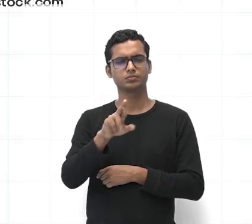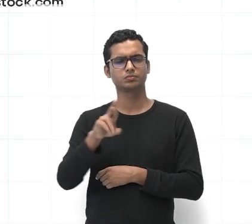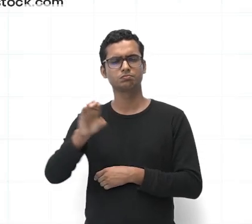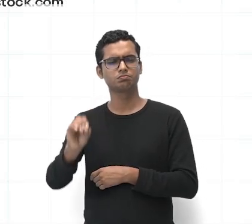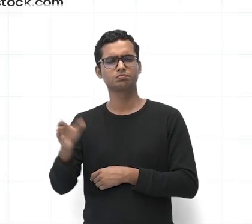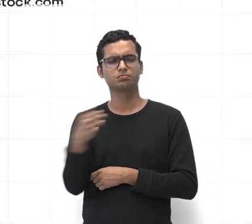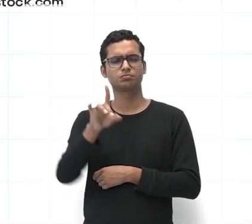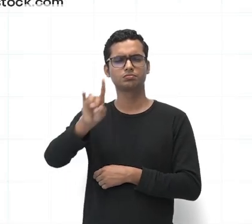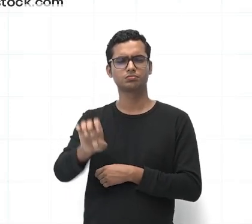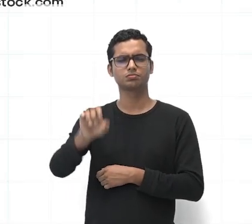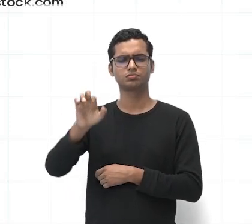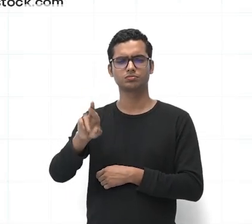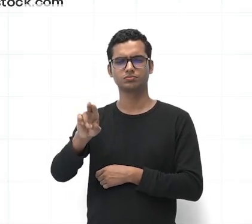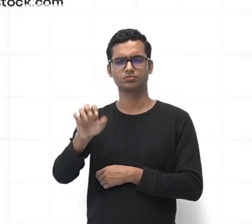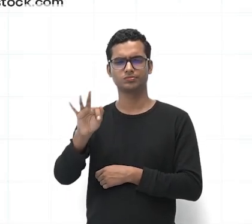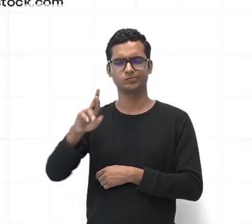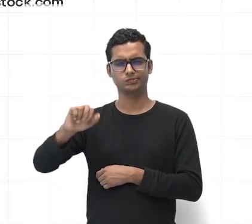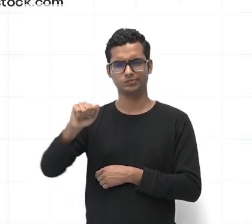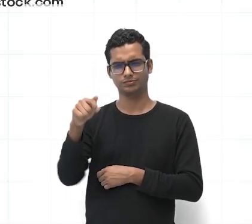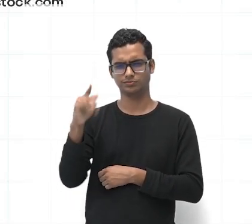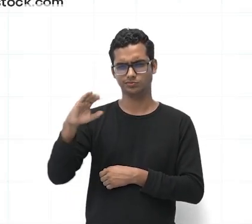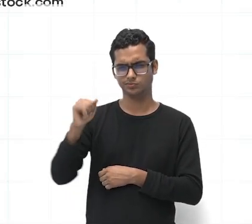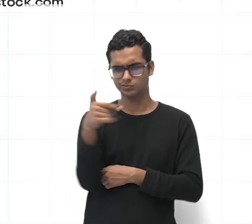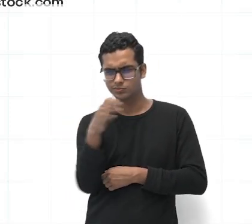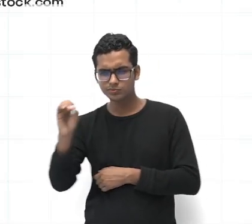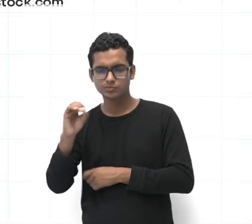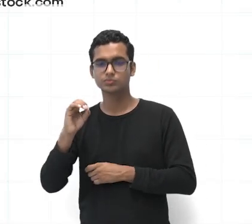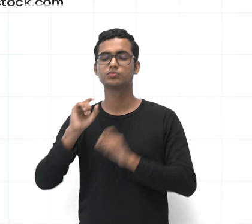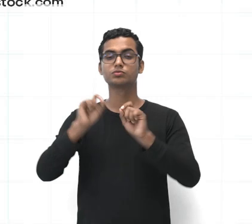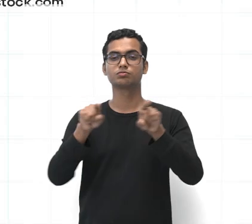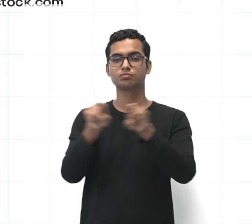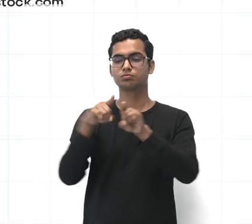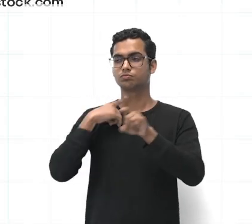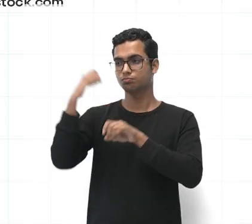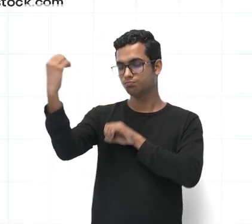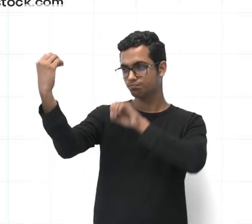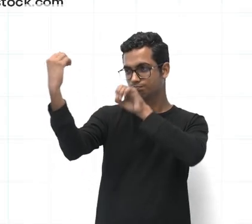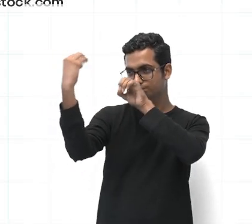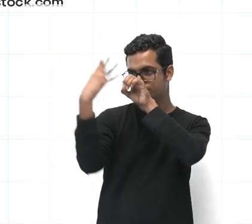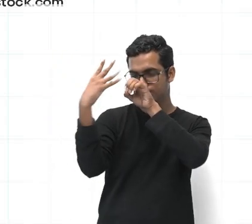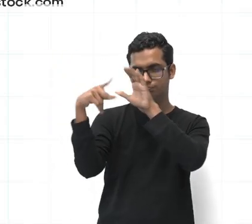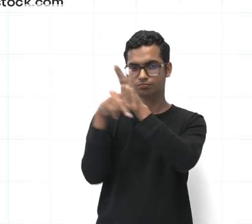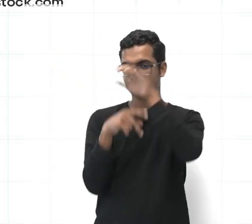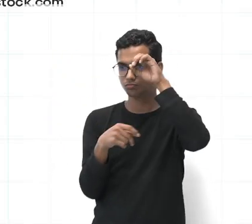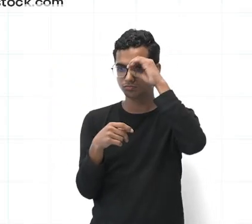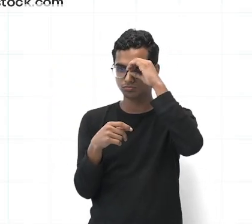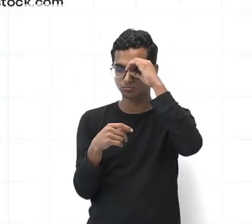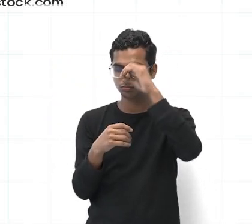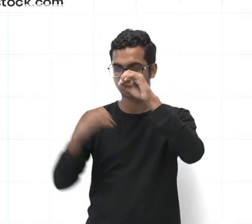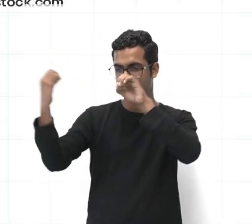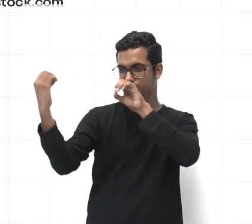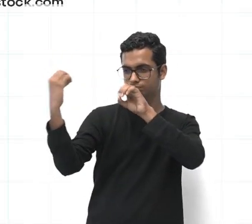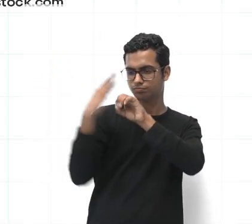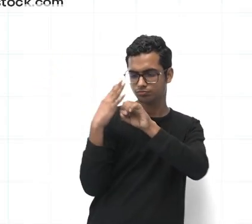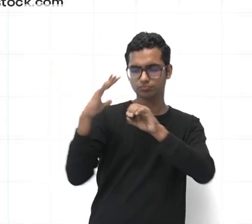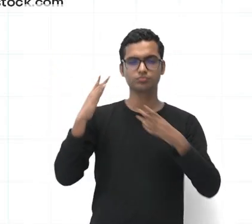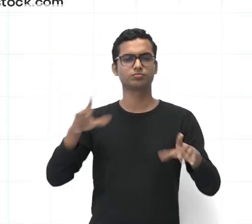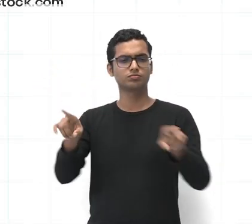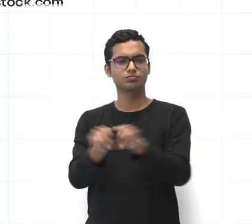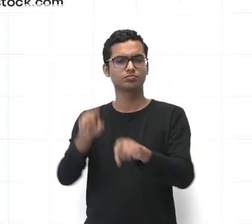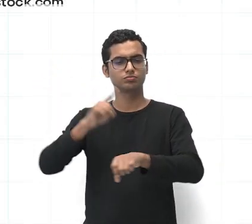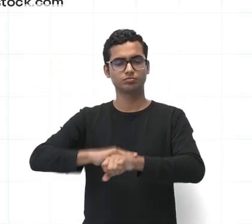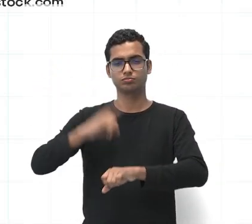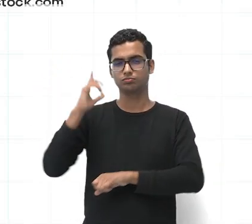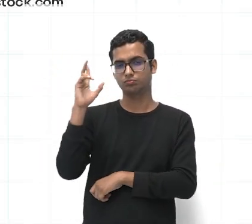as características da refração, que é justamente a entrada da luz através do globo ocular, né, é a dificuldade